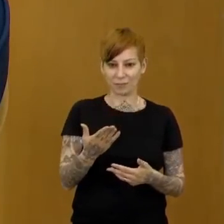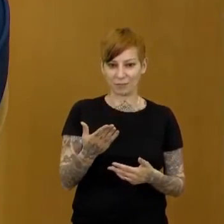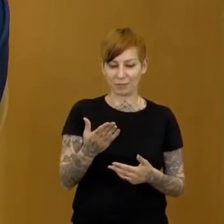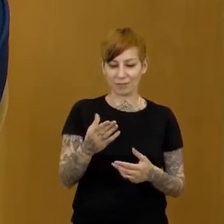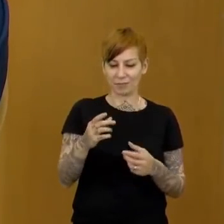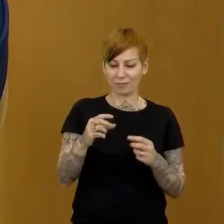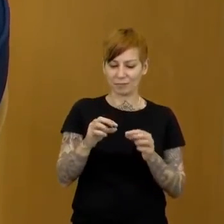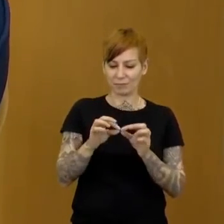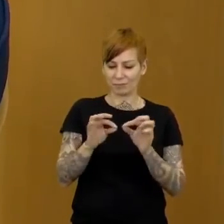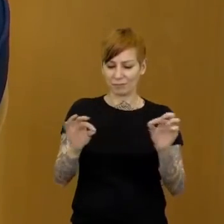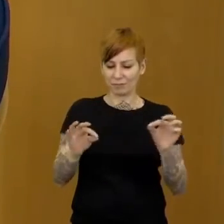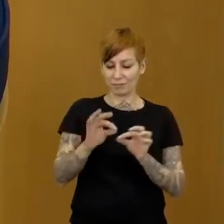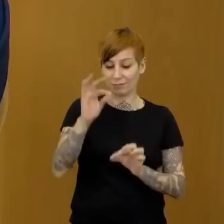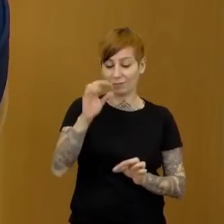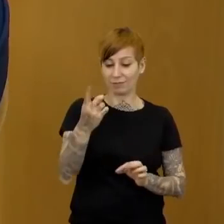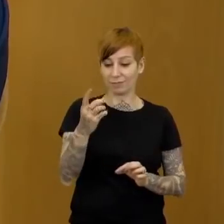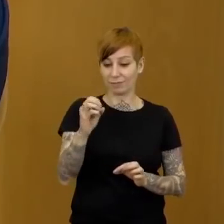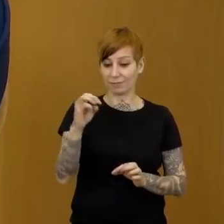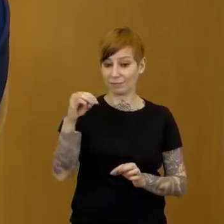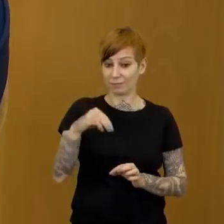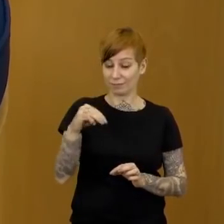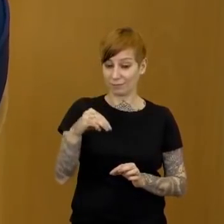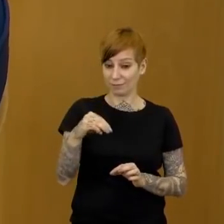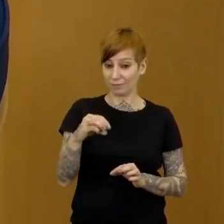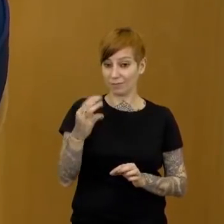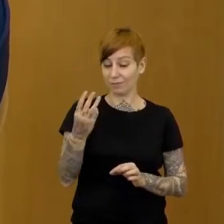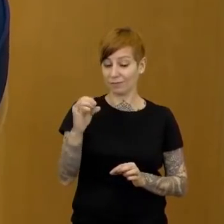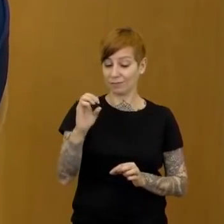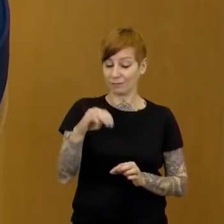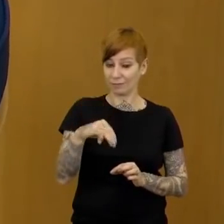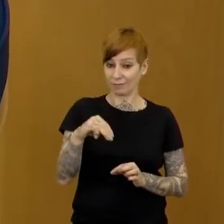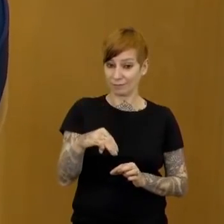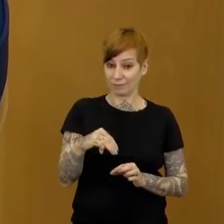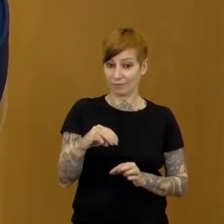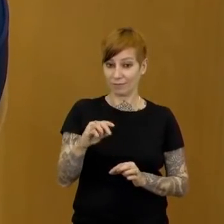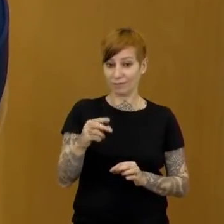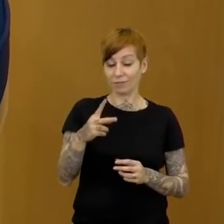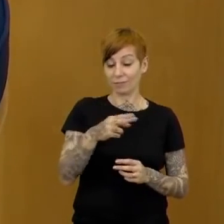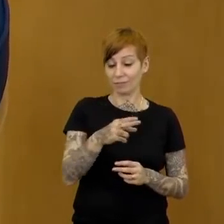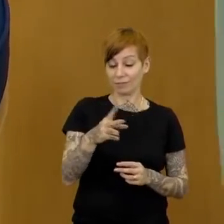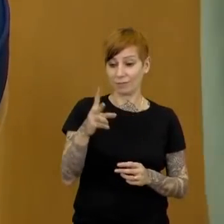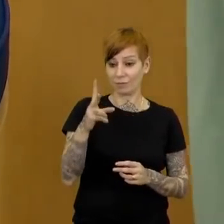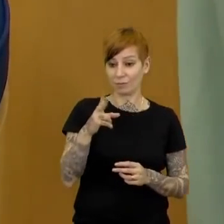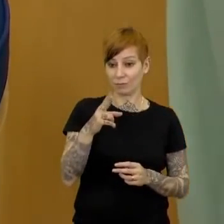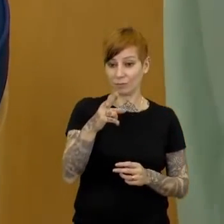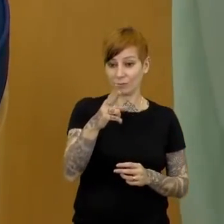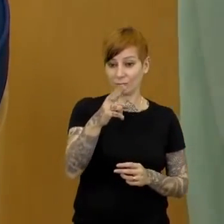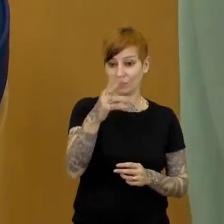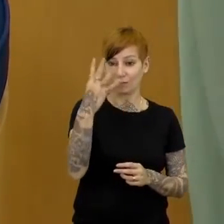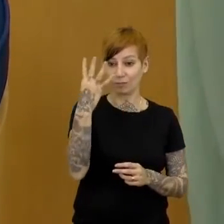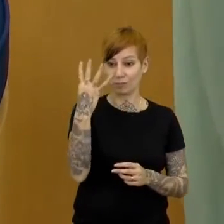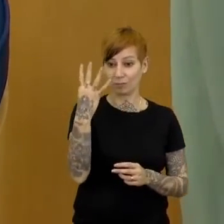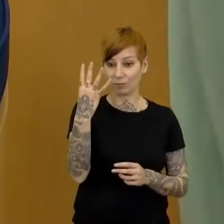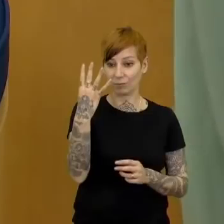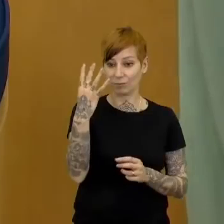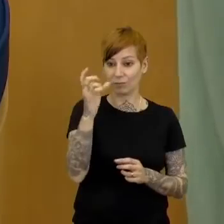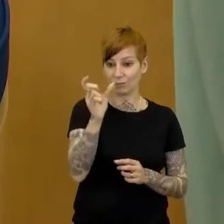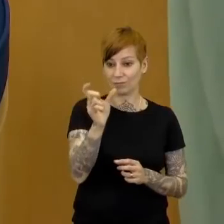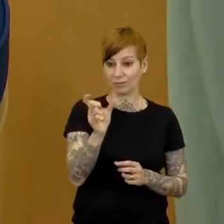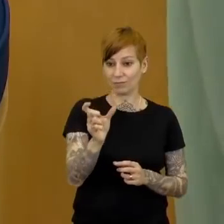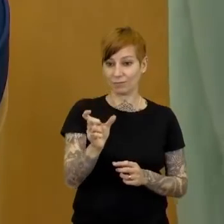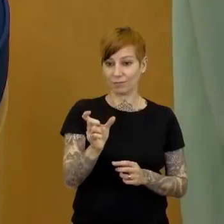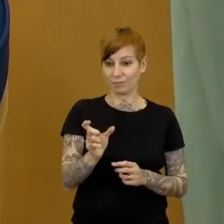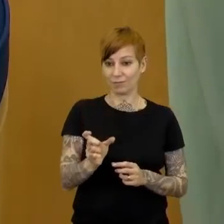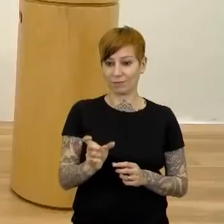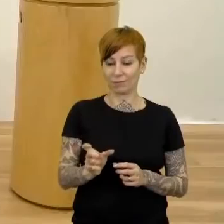vocês medir em 10 centímetros depois 3 cm a cortar aí quatro pecinhas nós vamos precisar dessas